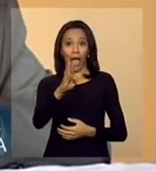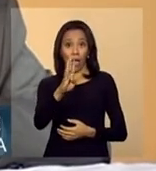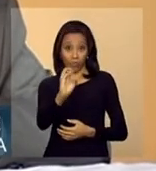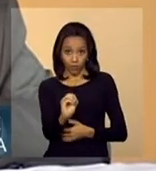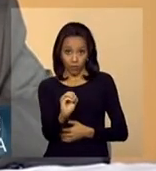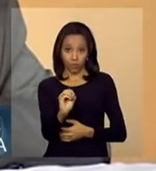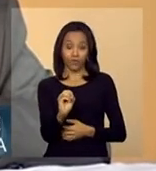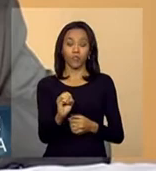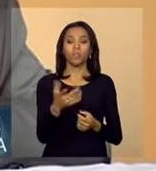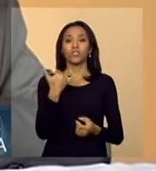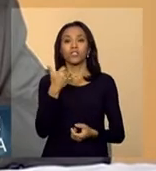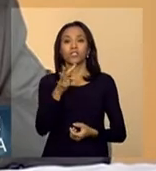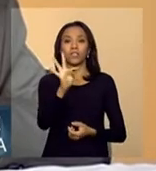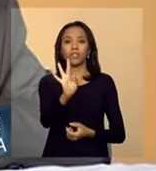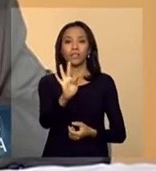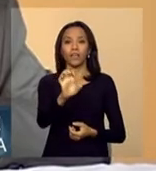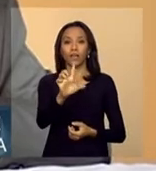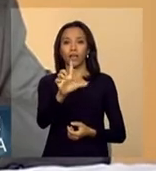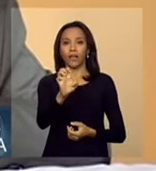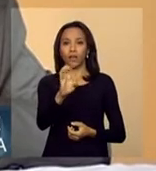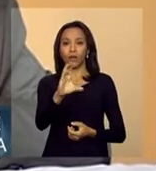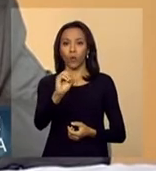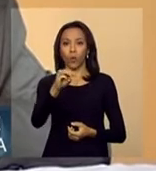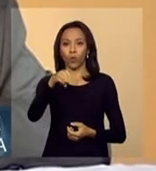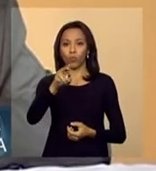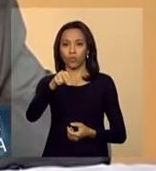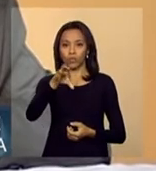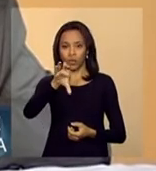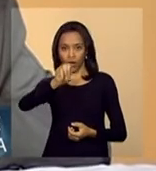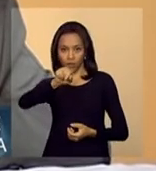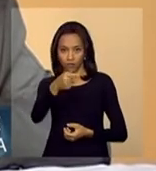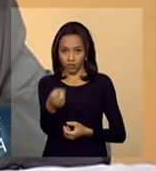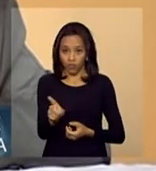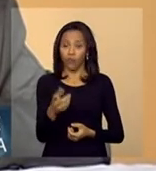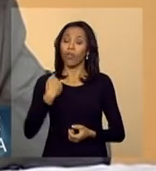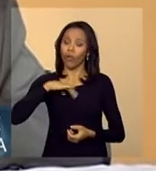caso de Recife, nós tivemos alguns problemas que